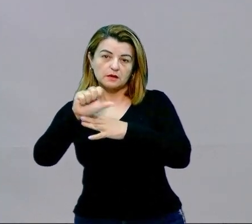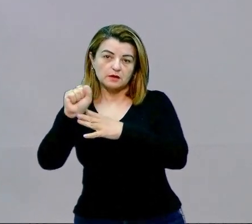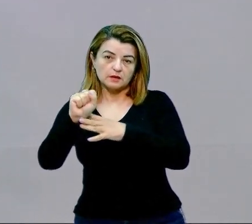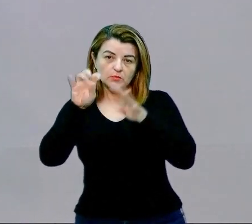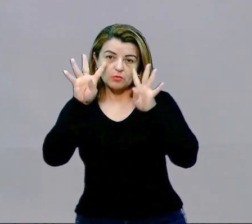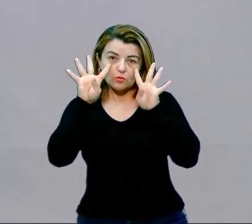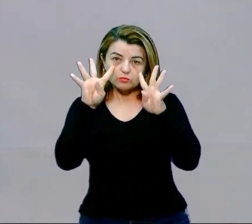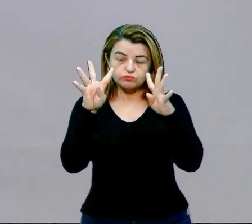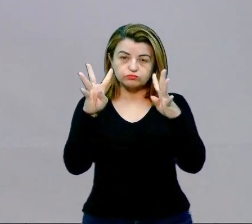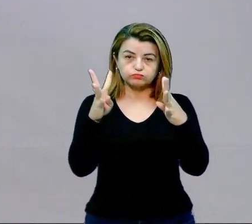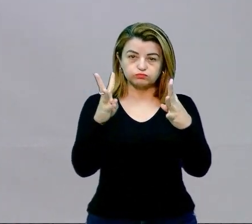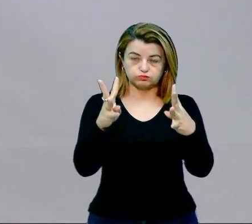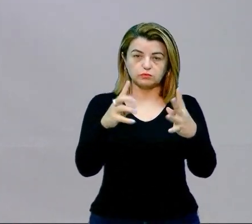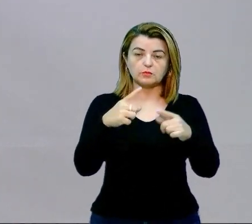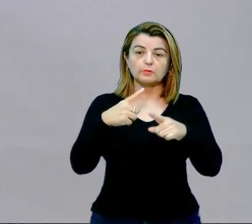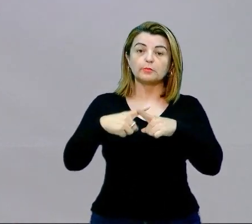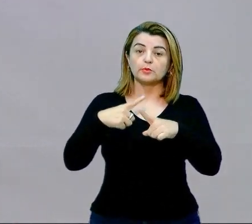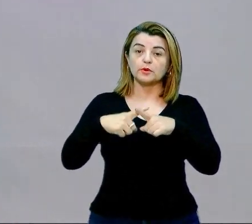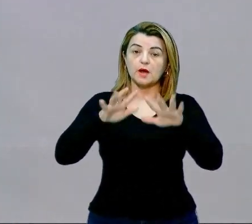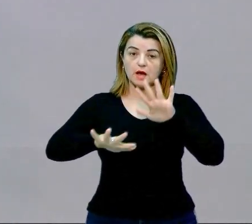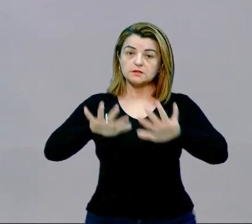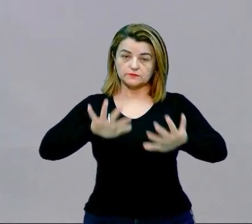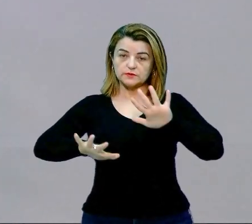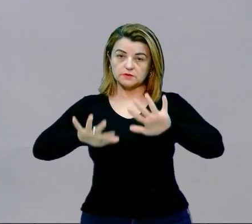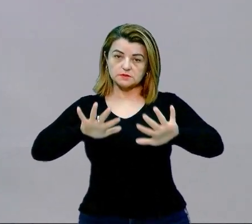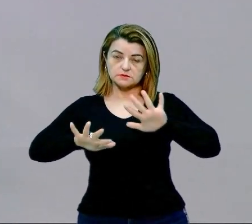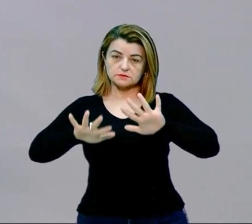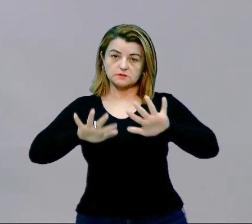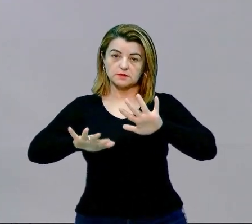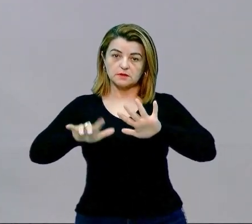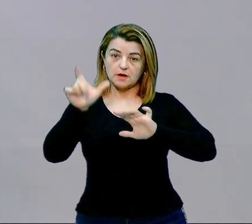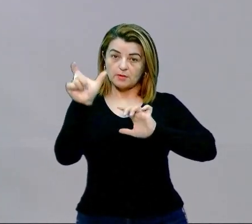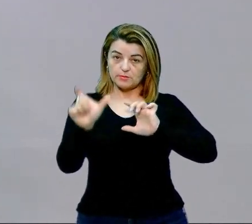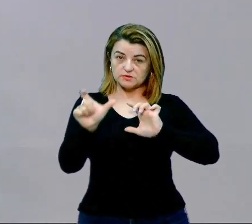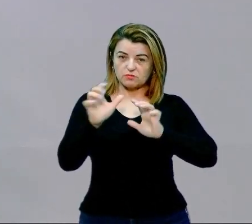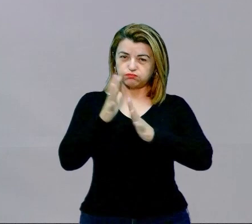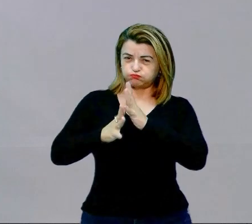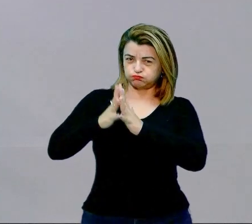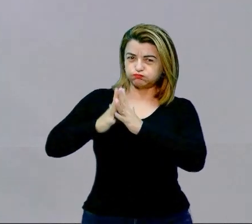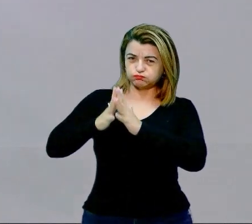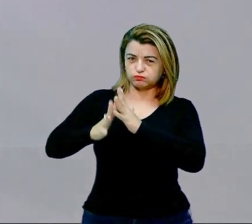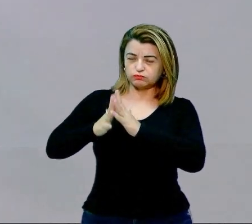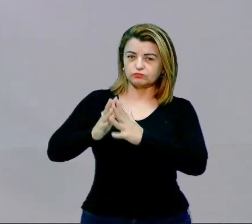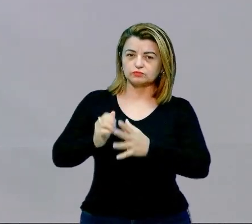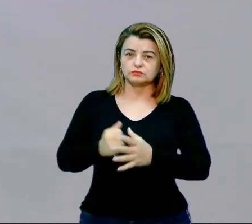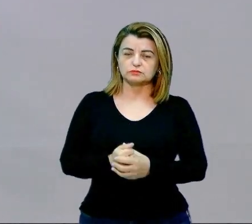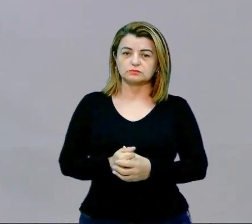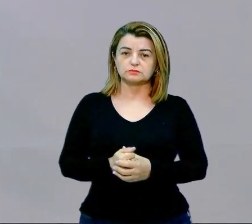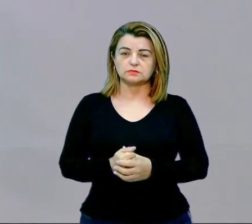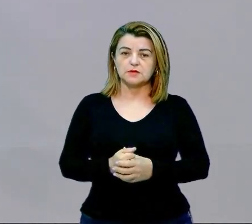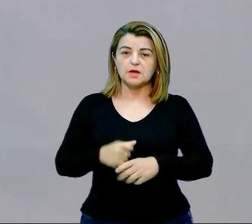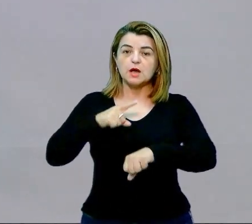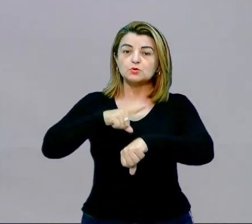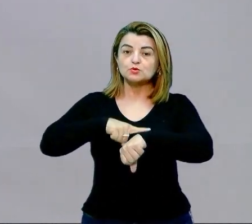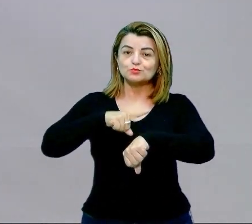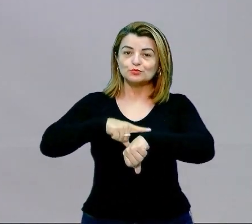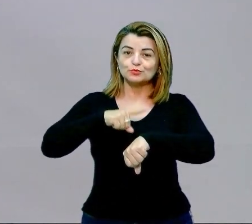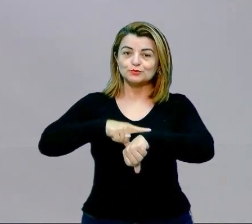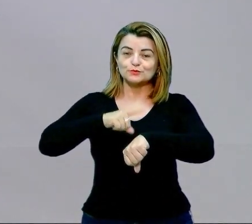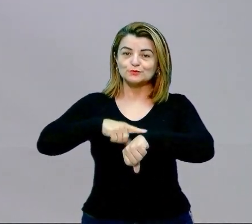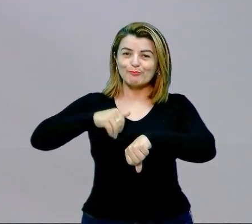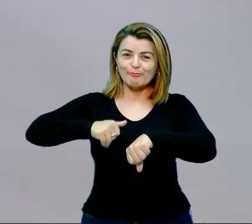bem atenção porque, às vezes, a pessoa confunde, tá? E nos momentos